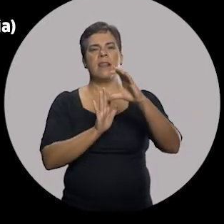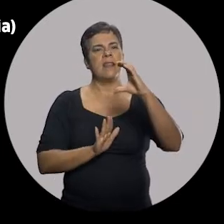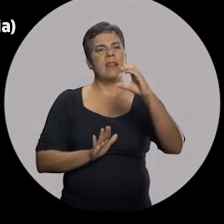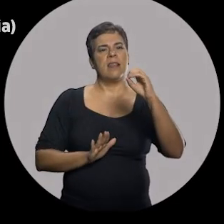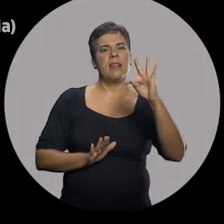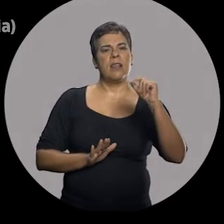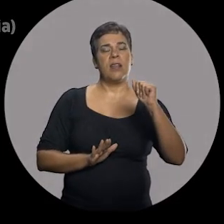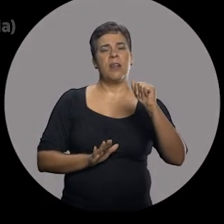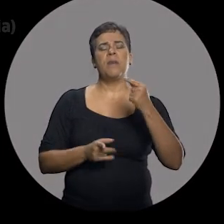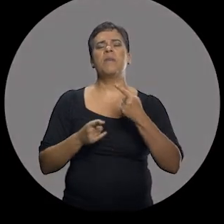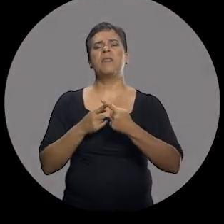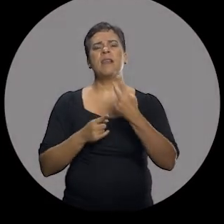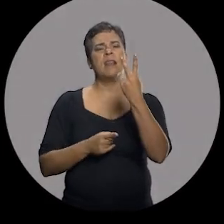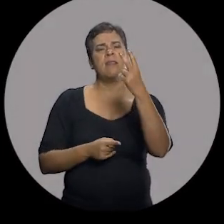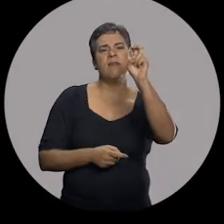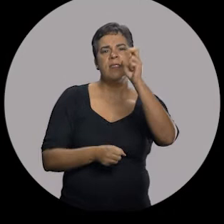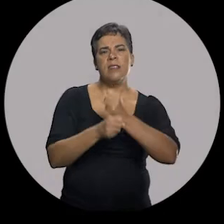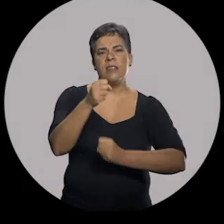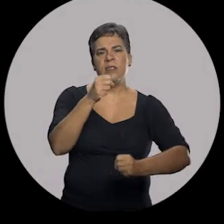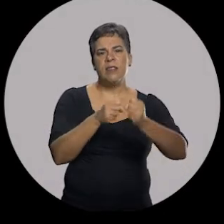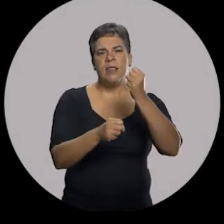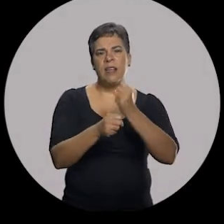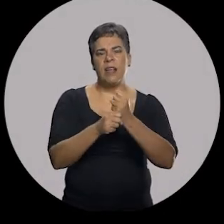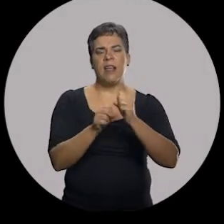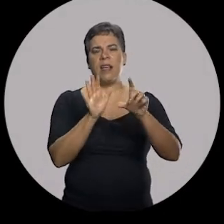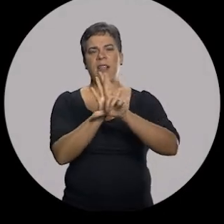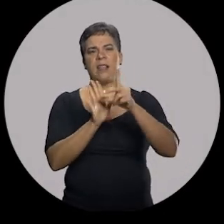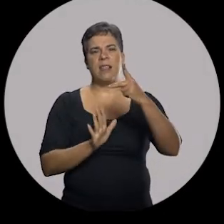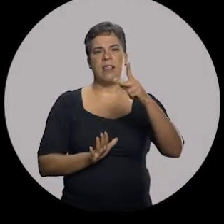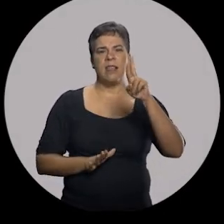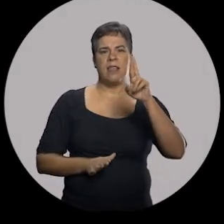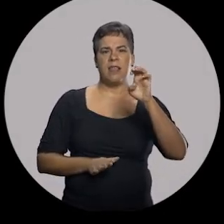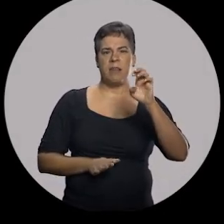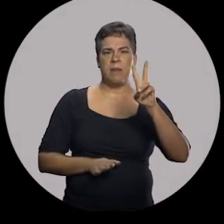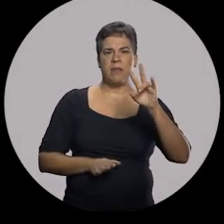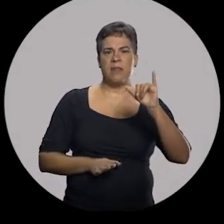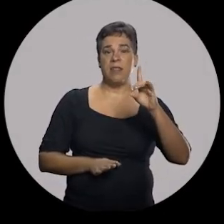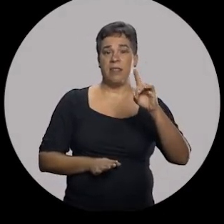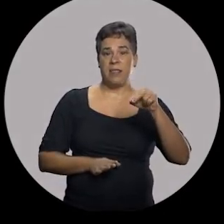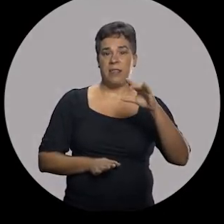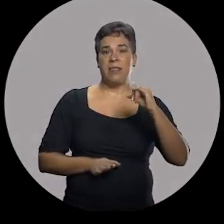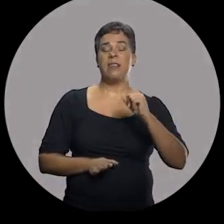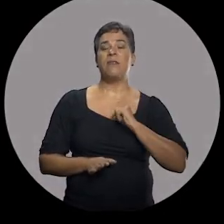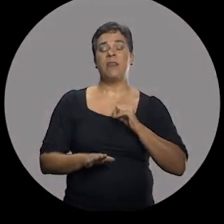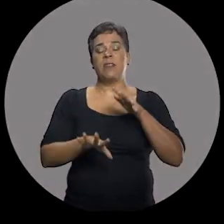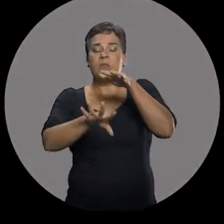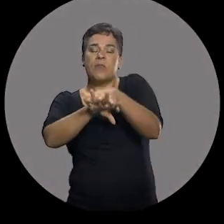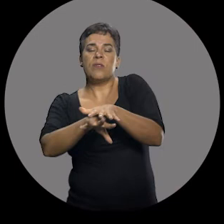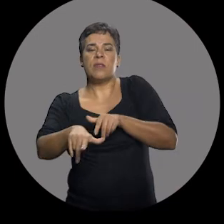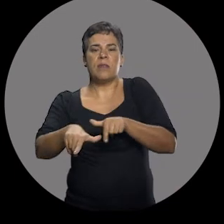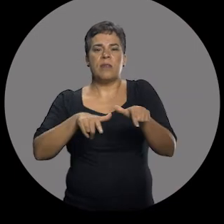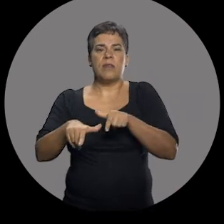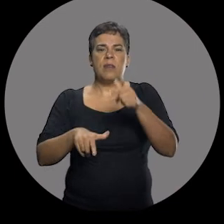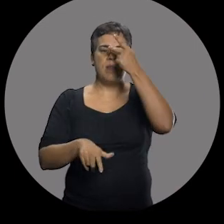será que há 25 anos atrás, né, a lei da Previdência traz essa possibilidade da gente fazer a